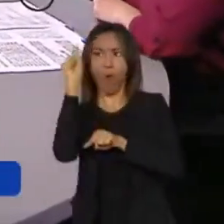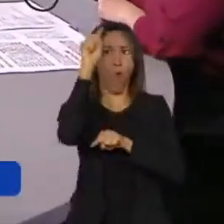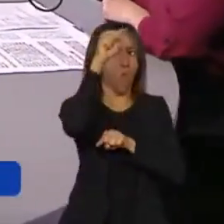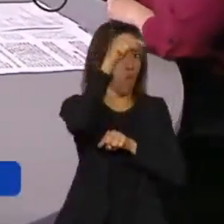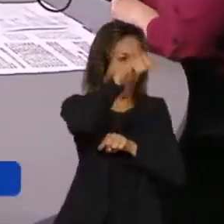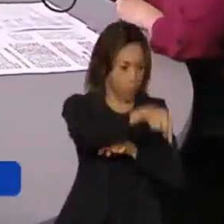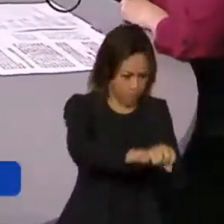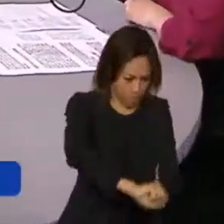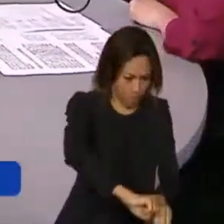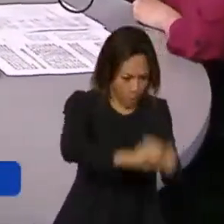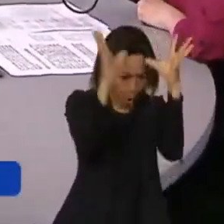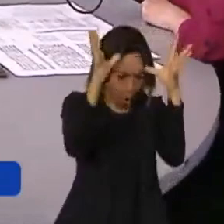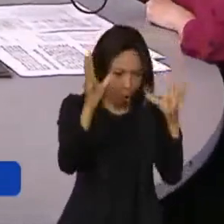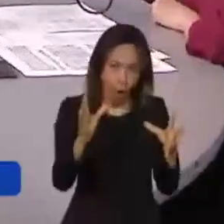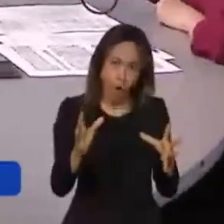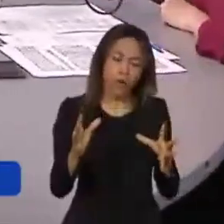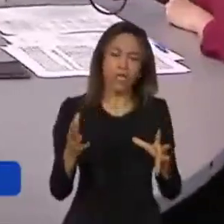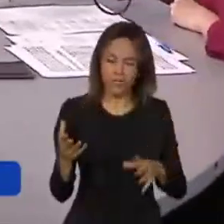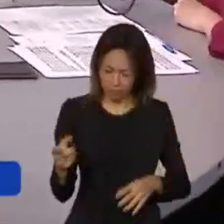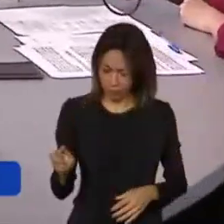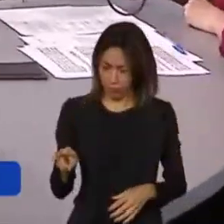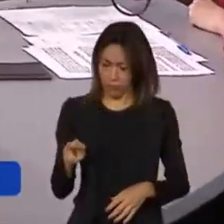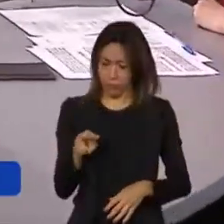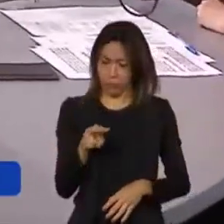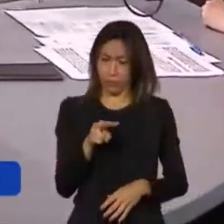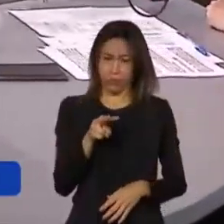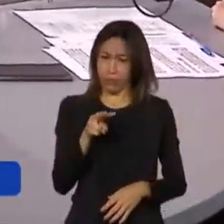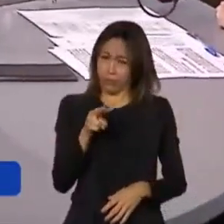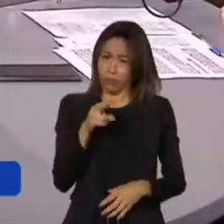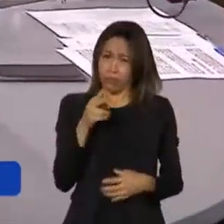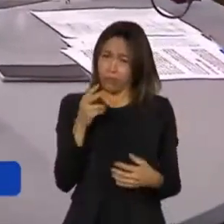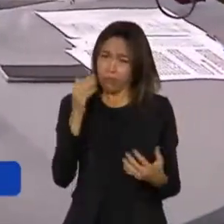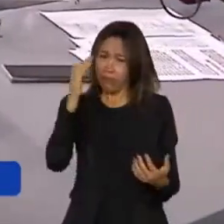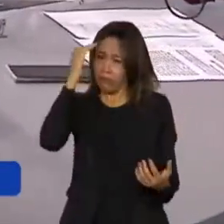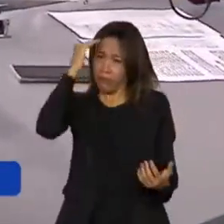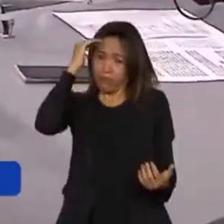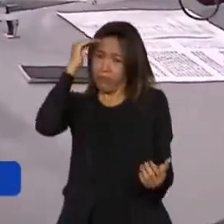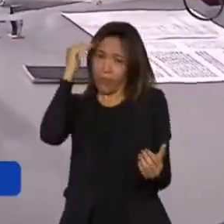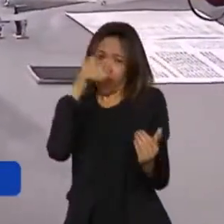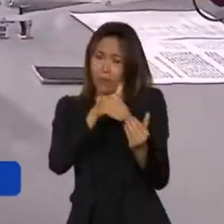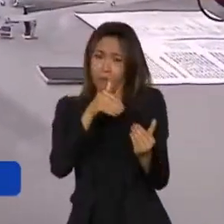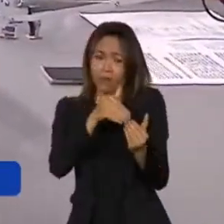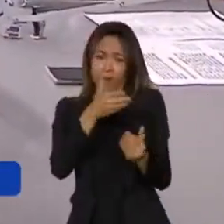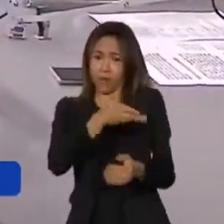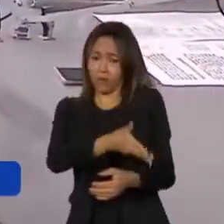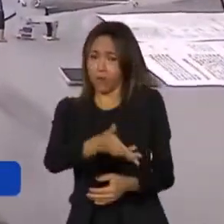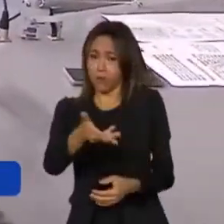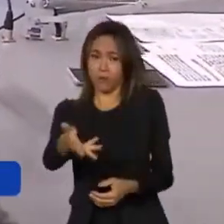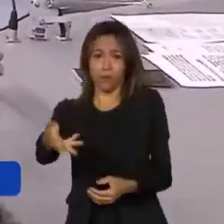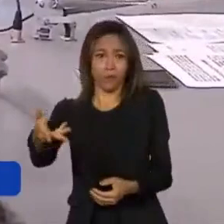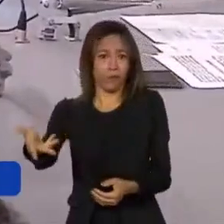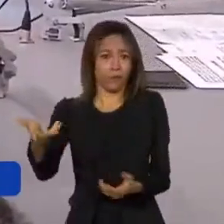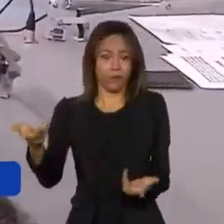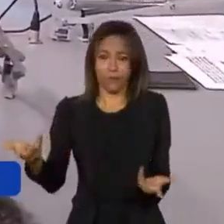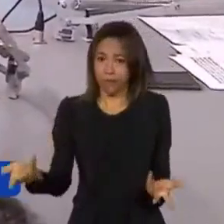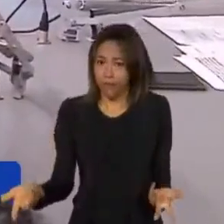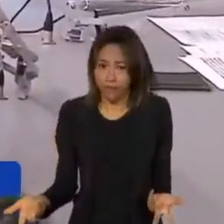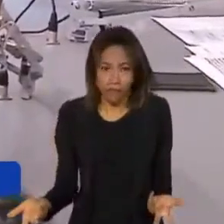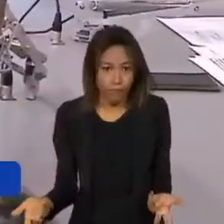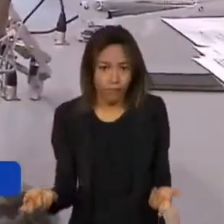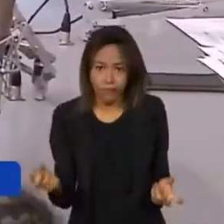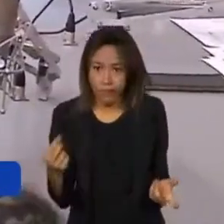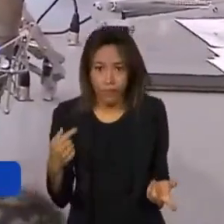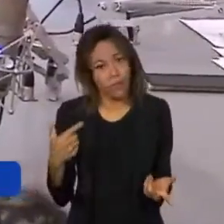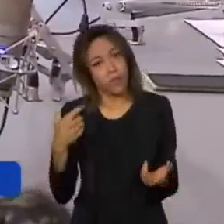nós estamos diante de uma situação que é inaceitável uma prática inaceitável e veja a gente não pode assim como a gente não